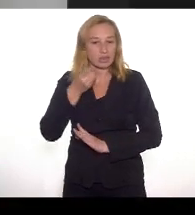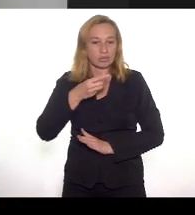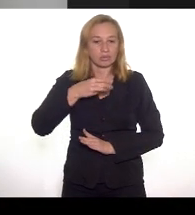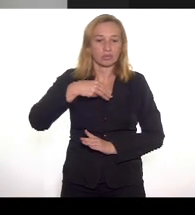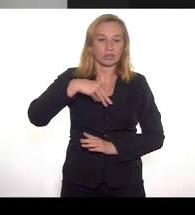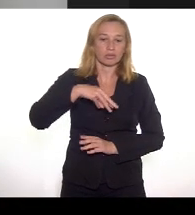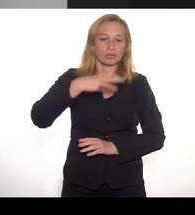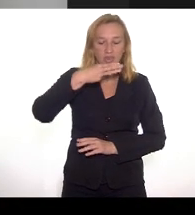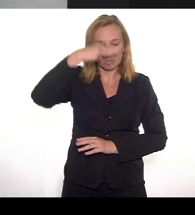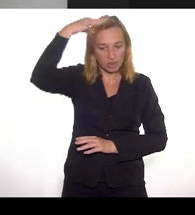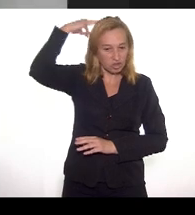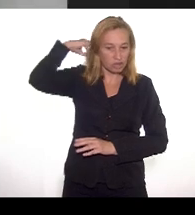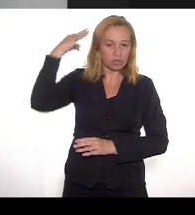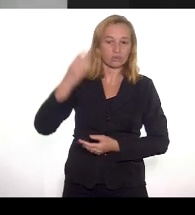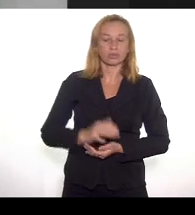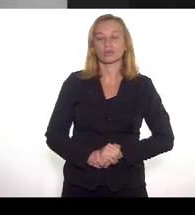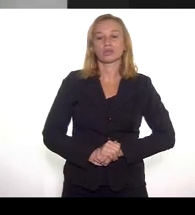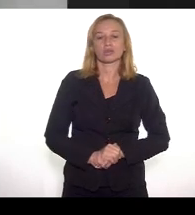Pacheco.